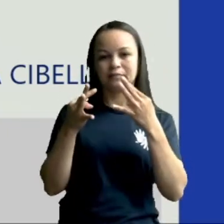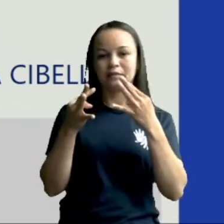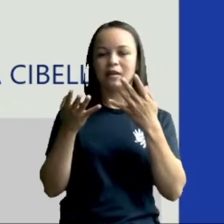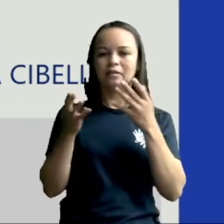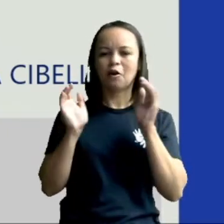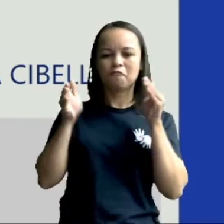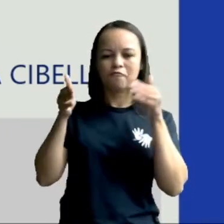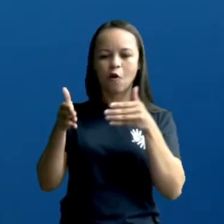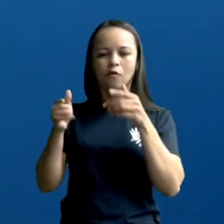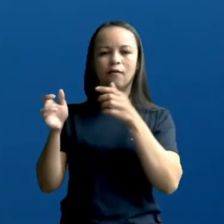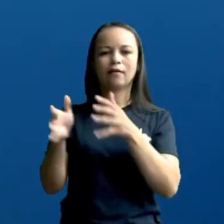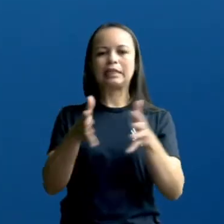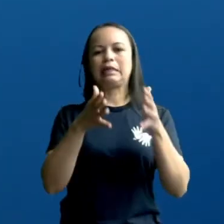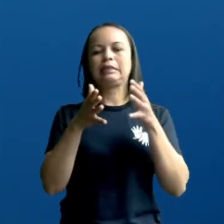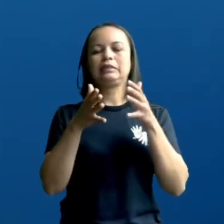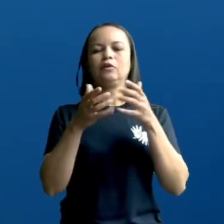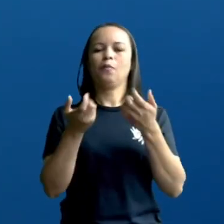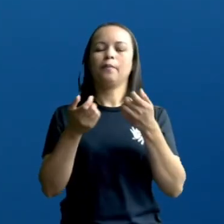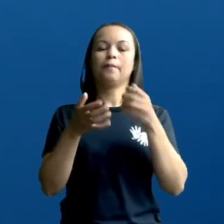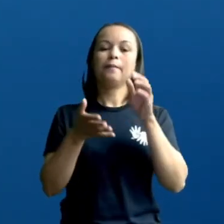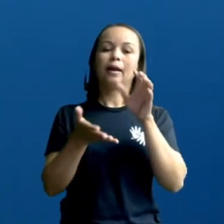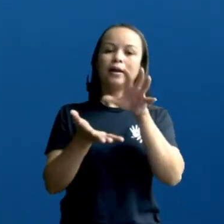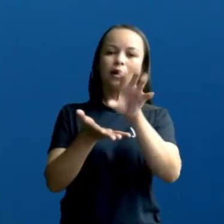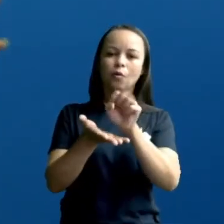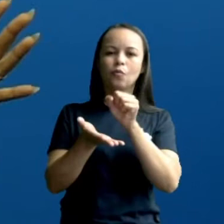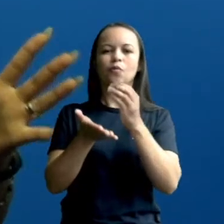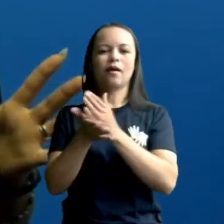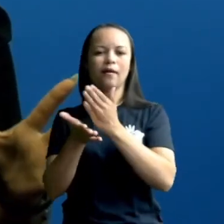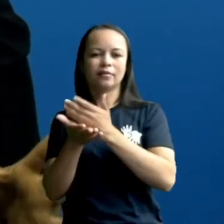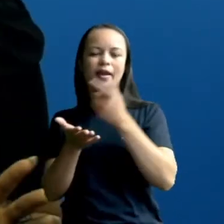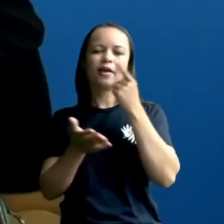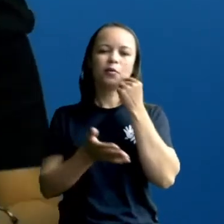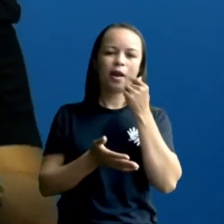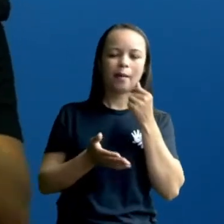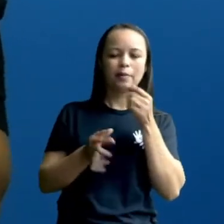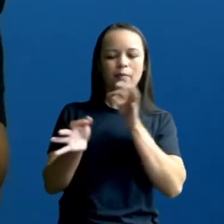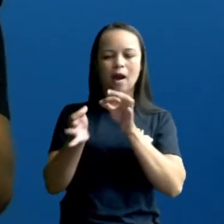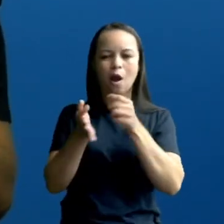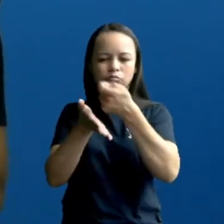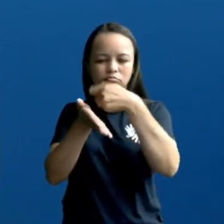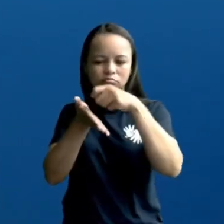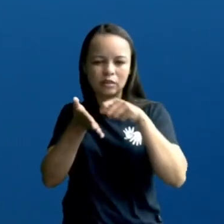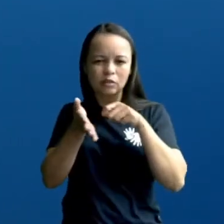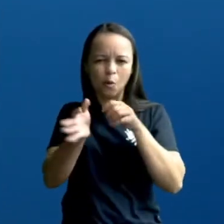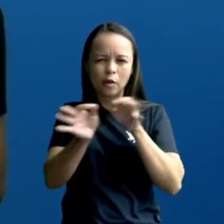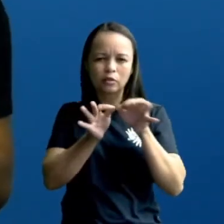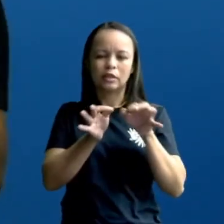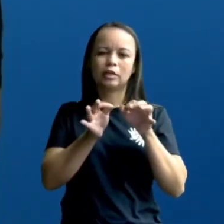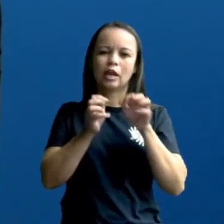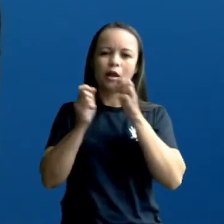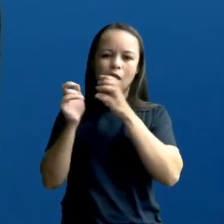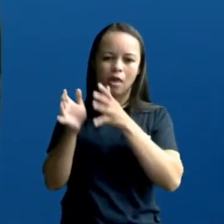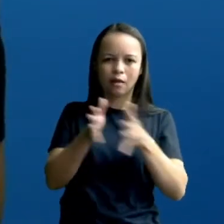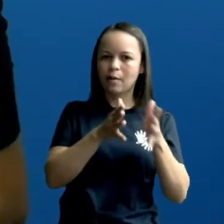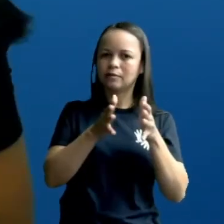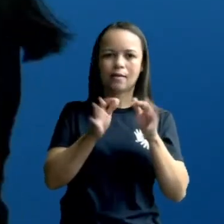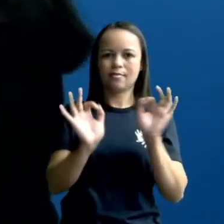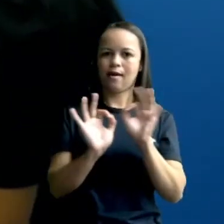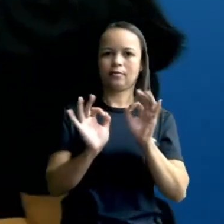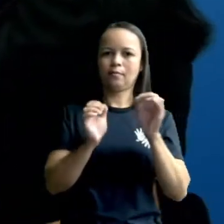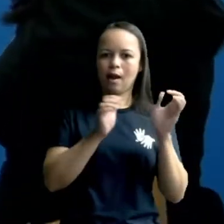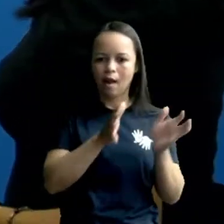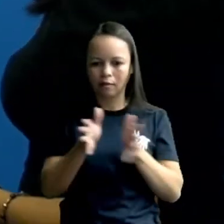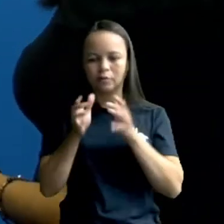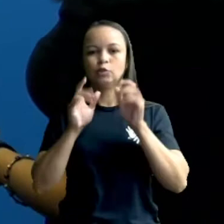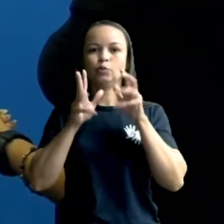aí, pega tuas anotações, caderno, lápis, para a gente anotar tudo bem direitinho e não desviar de nada, tá bom?